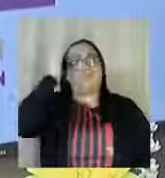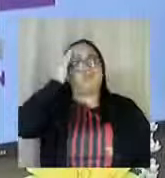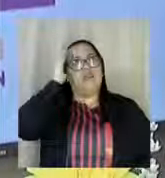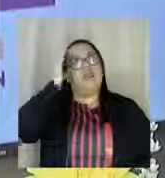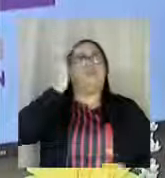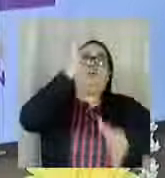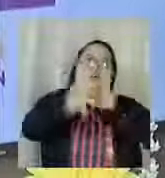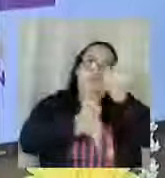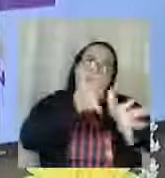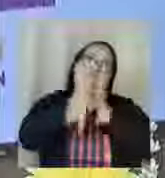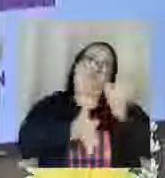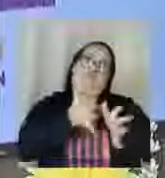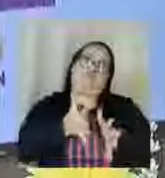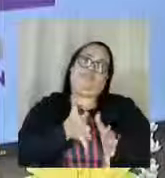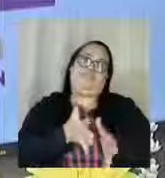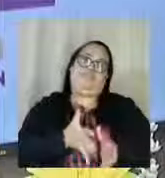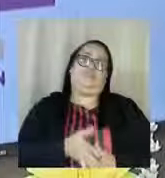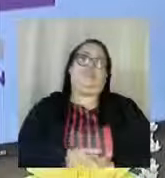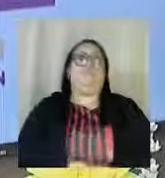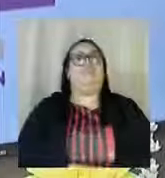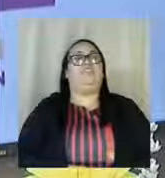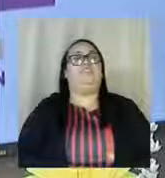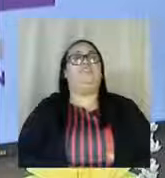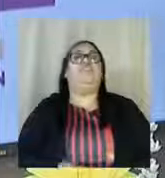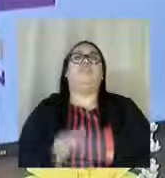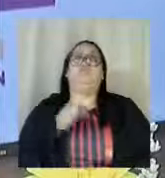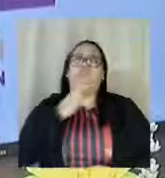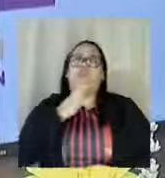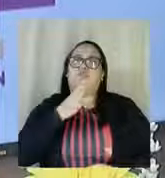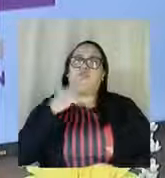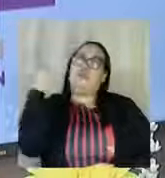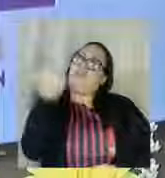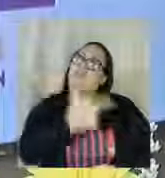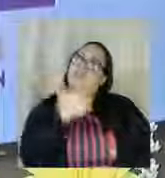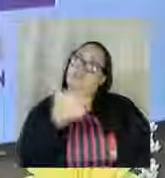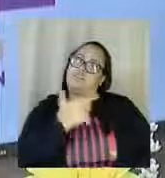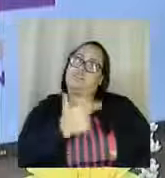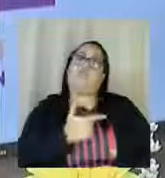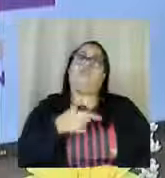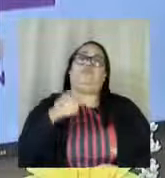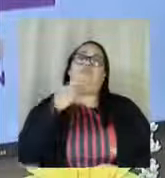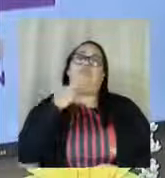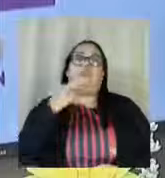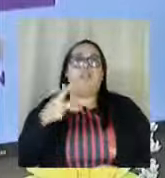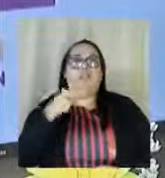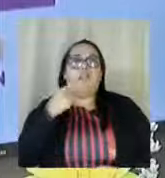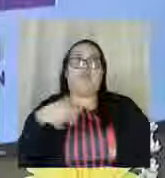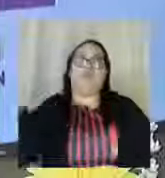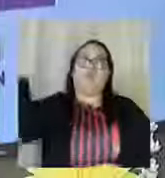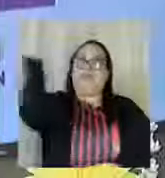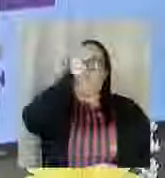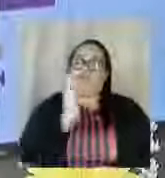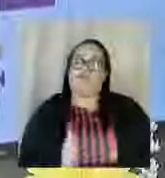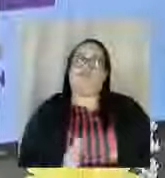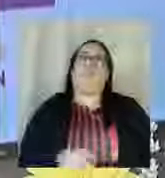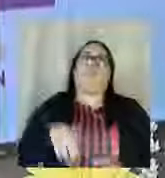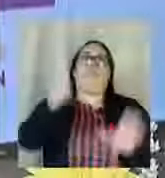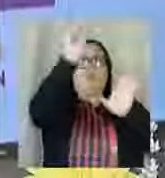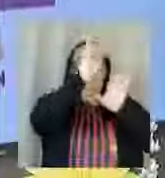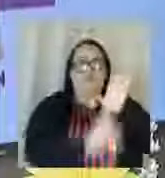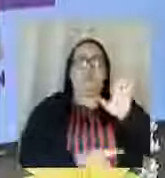Libras, que sejam conhecedores da segunda língua brasileira. Eles têm o direito também